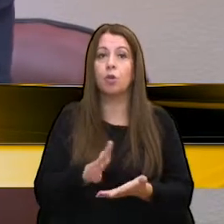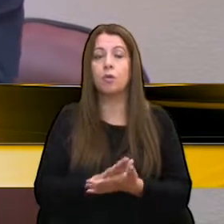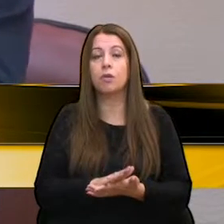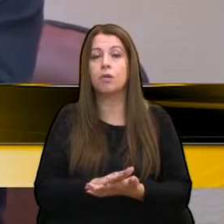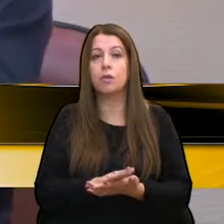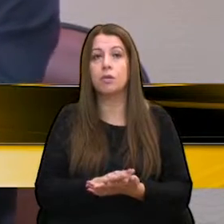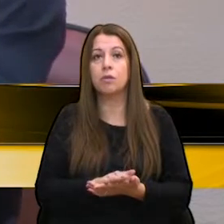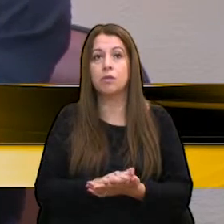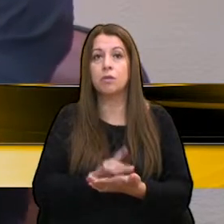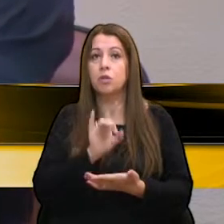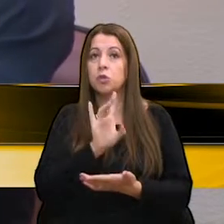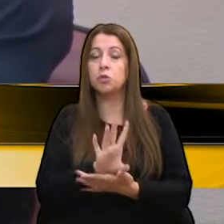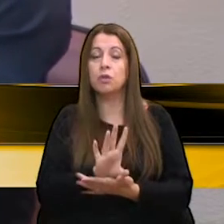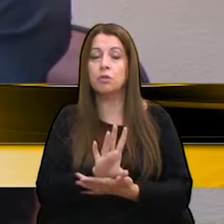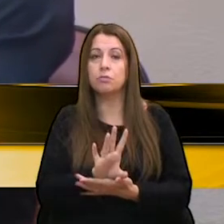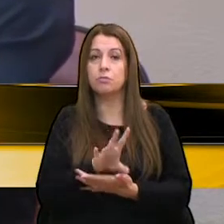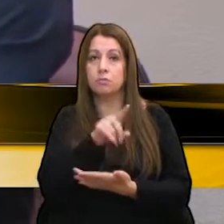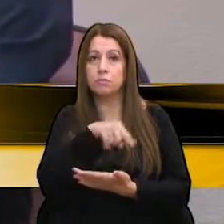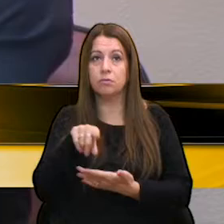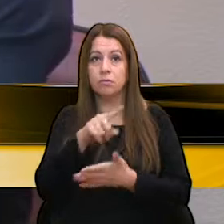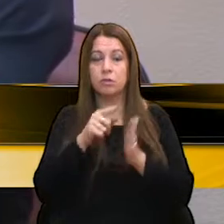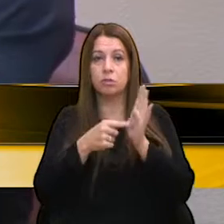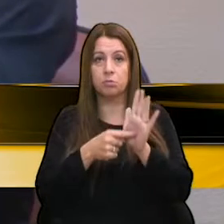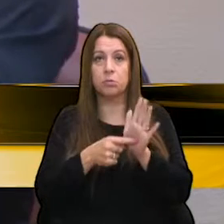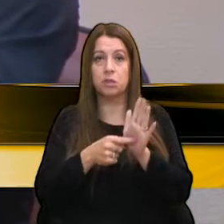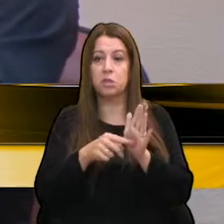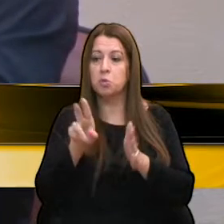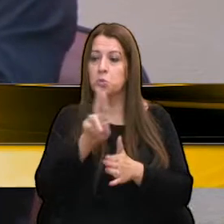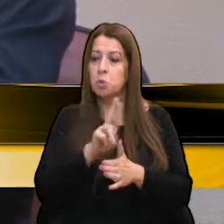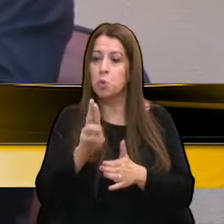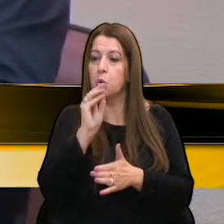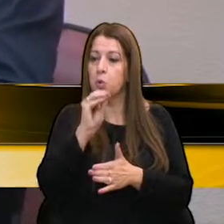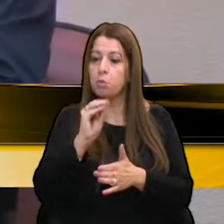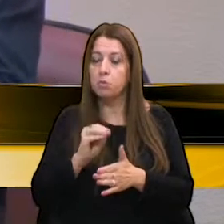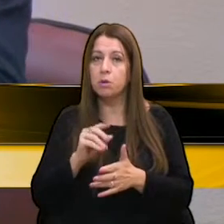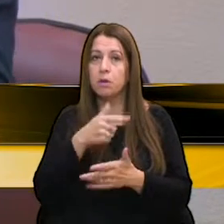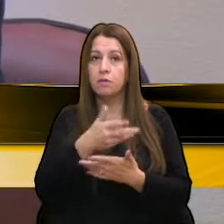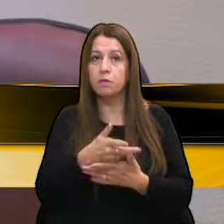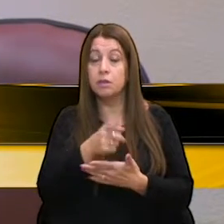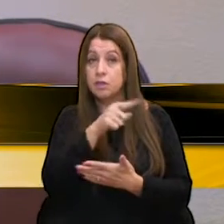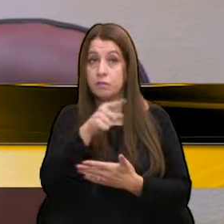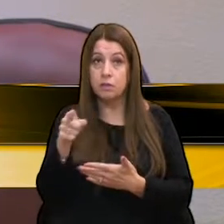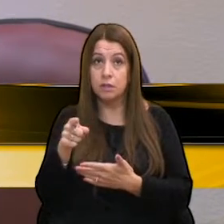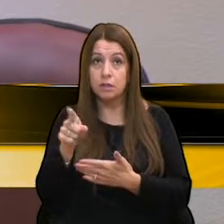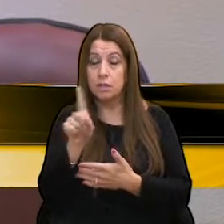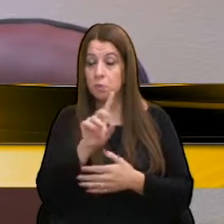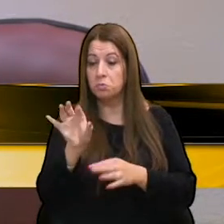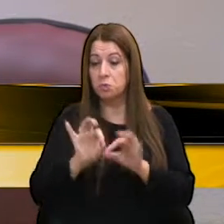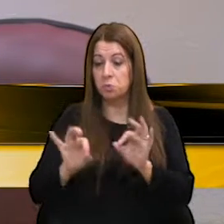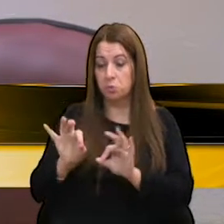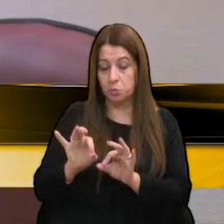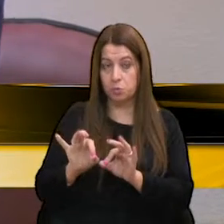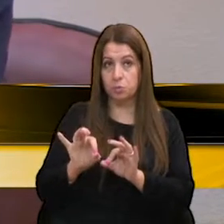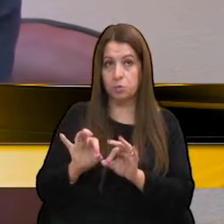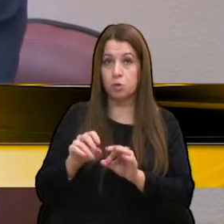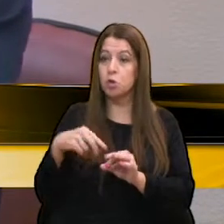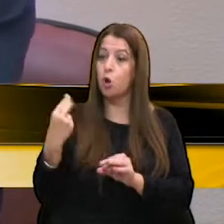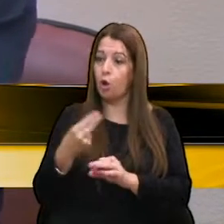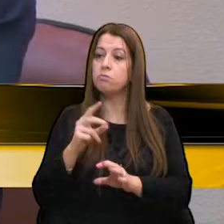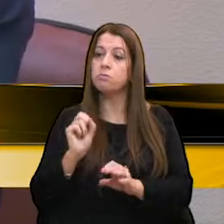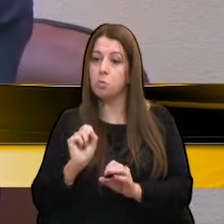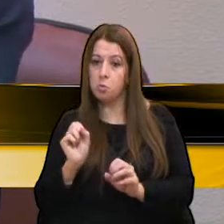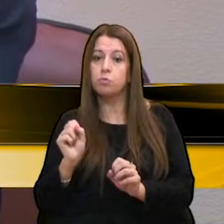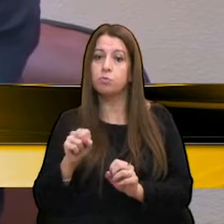é o seguinte: só se vocês apresentarem os nomes, apresentarem quem vem, porque se vocês não são organizados, nós